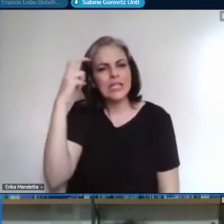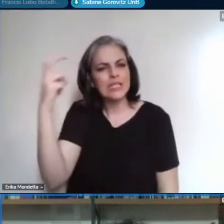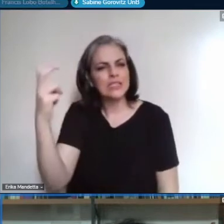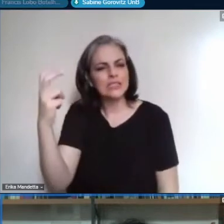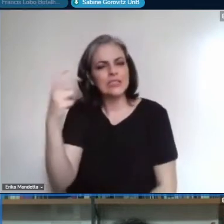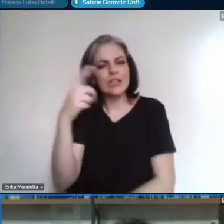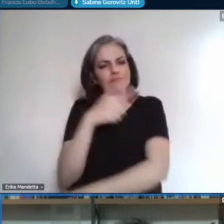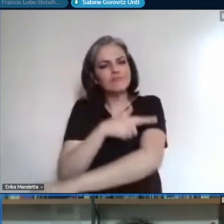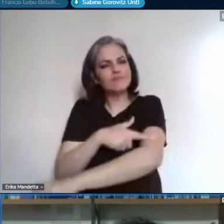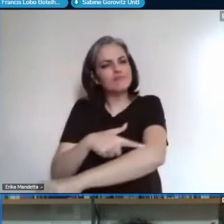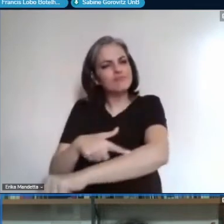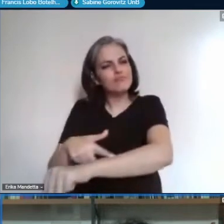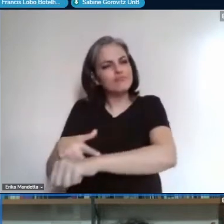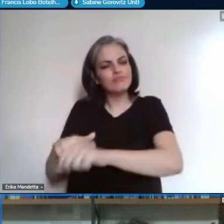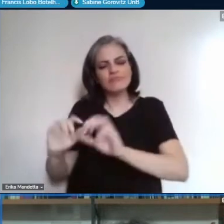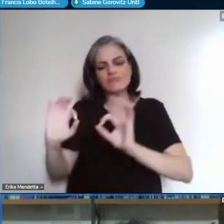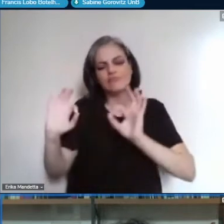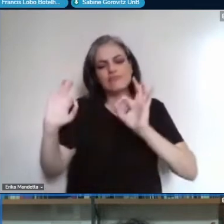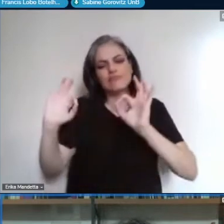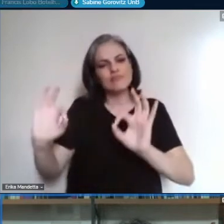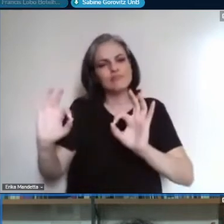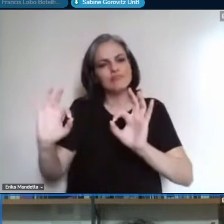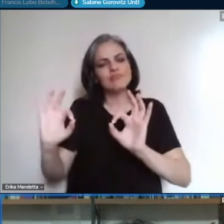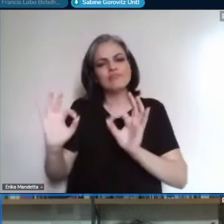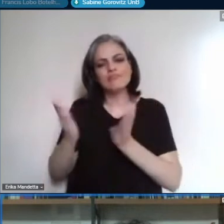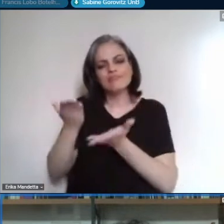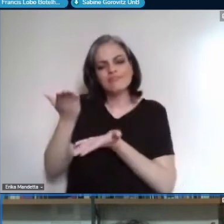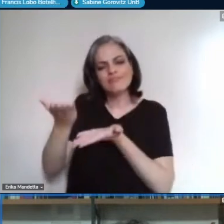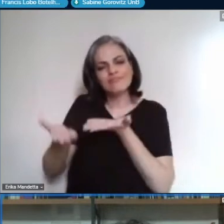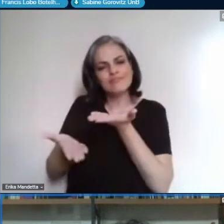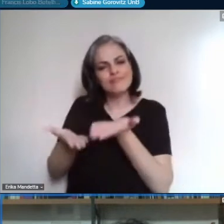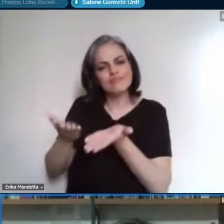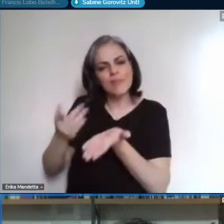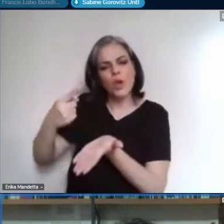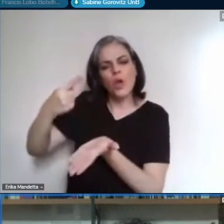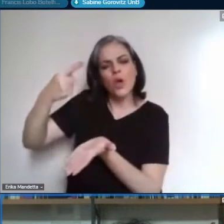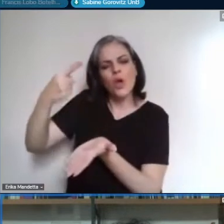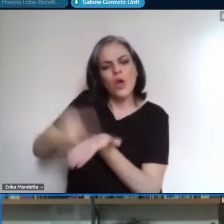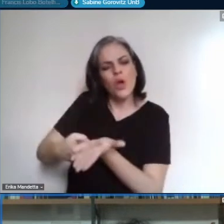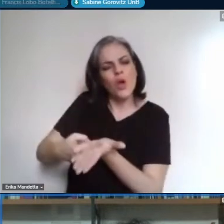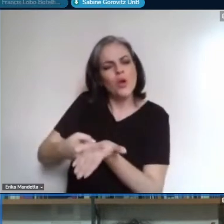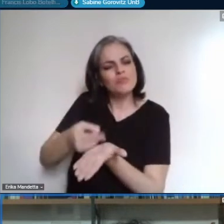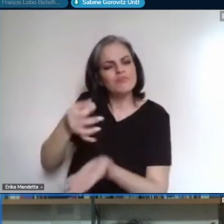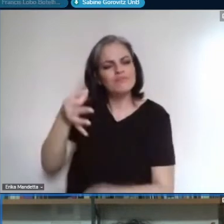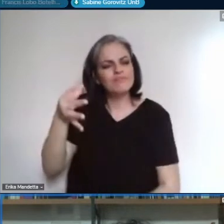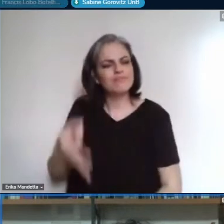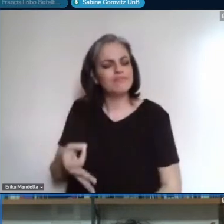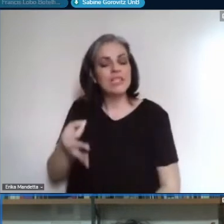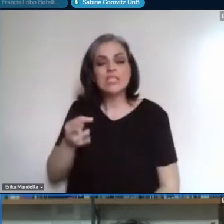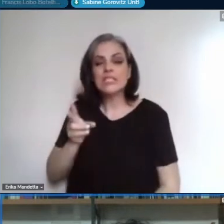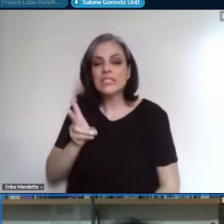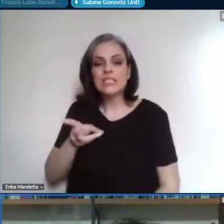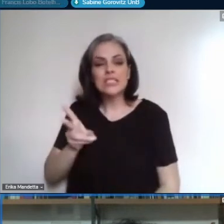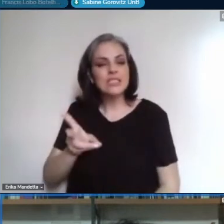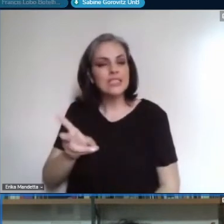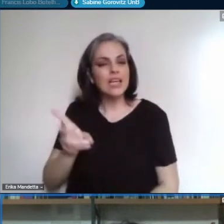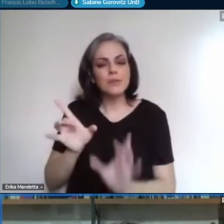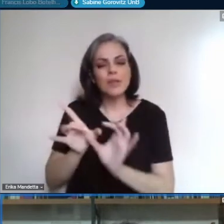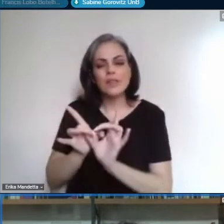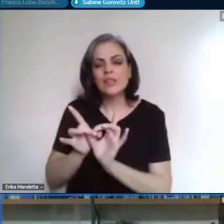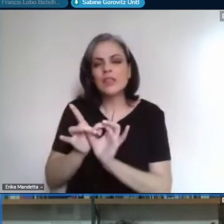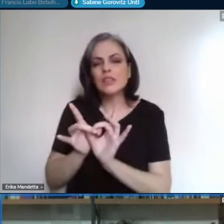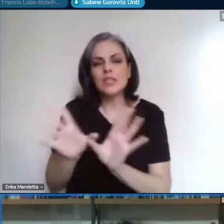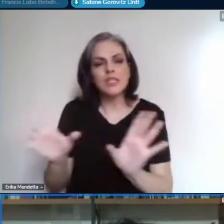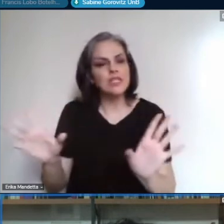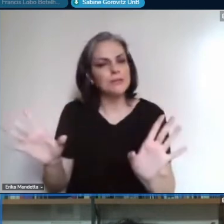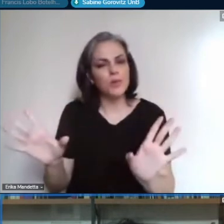elegante, gentil, comprometida, e que sempre se dispôs também, para além das